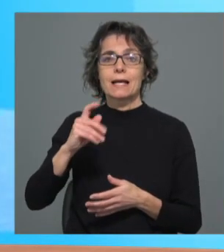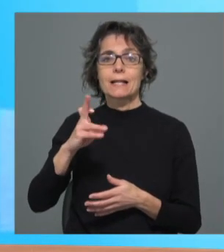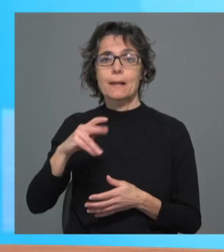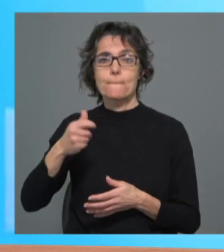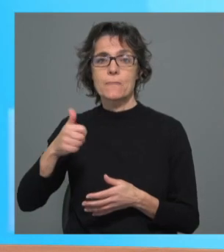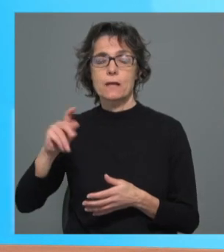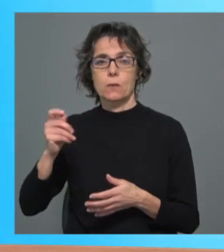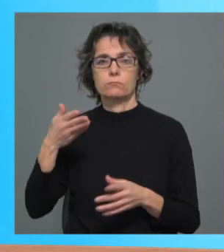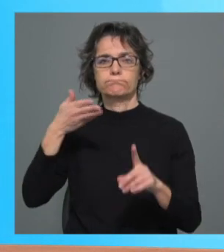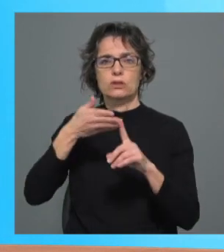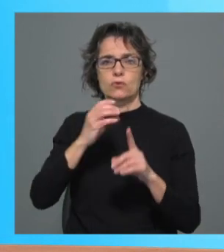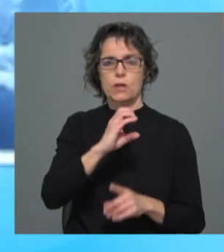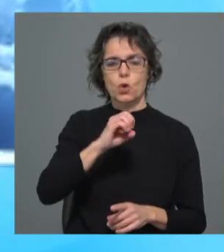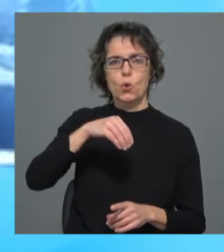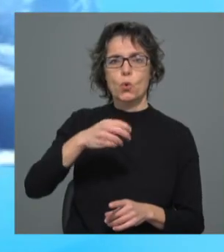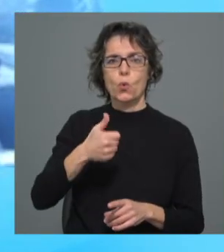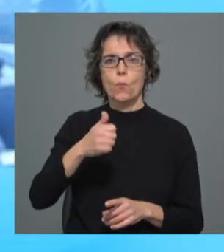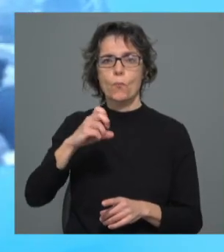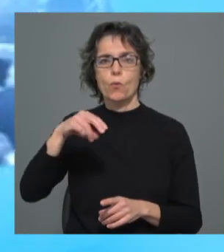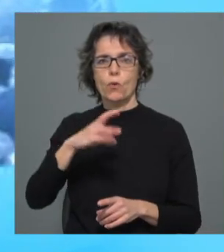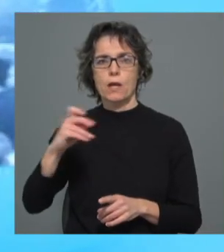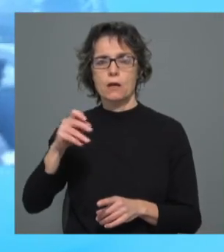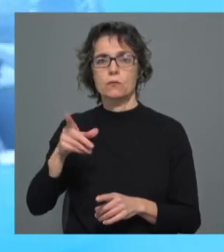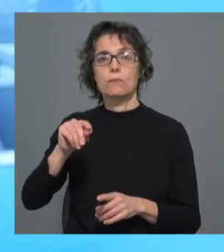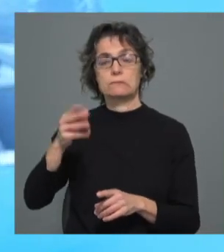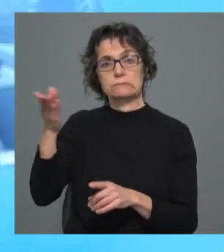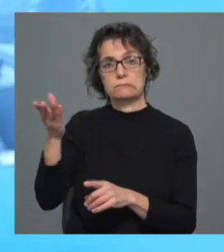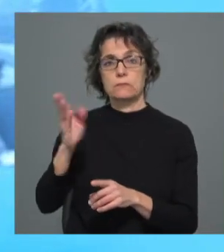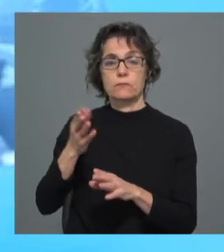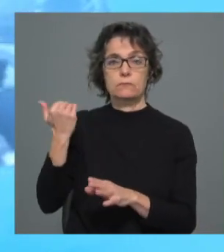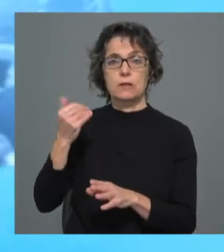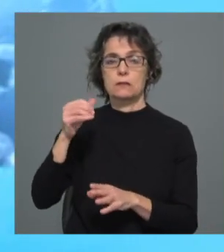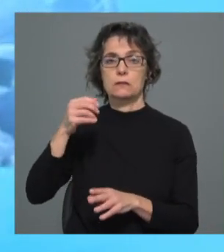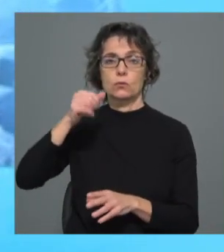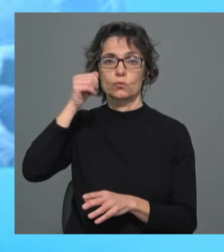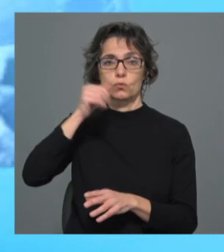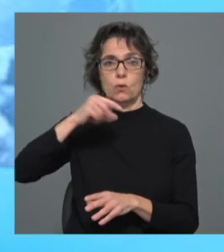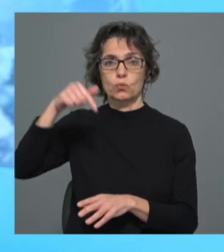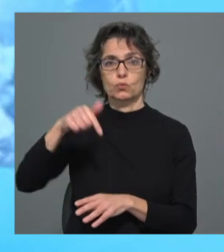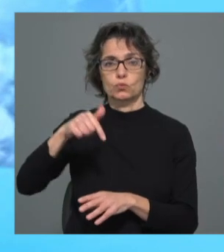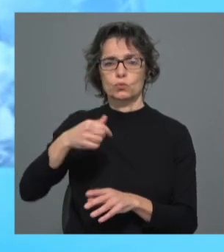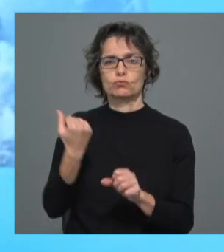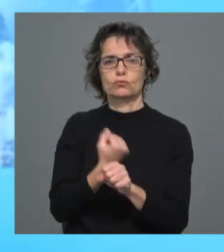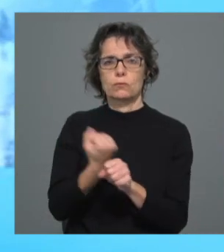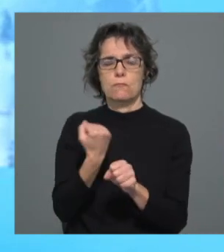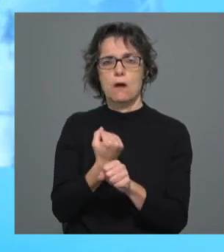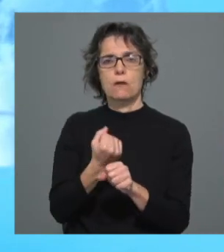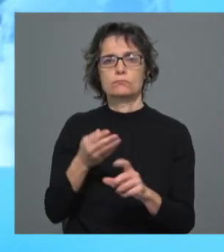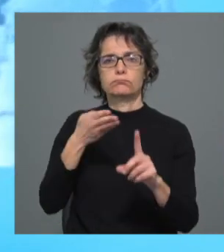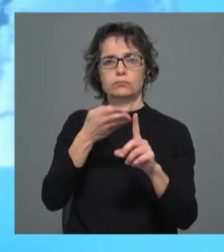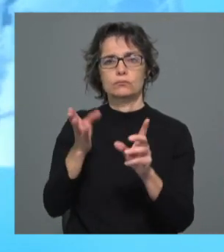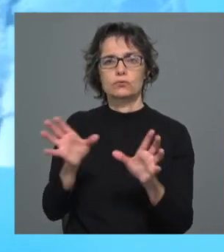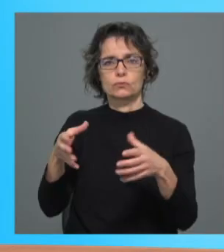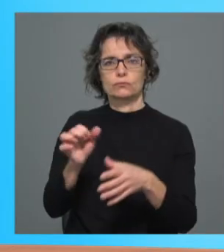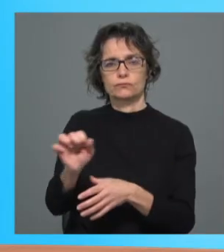está connosco e também já esteve no Sudão do Sul, num trabalho dos missionários combonianos. Muito boa